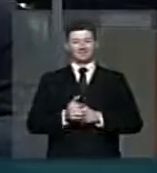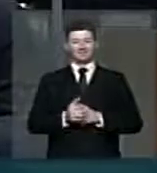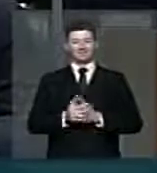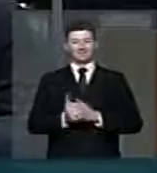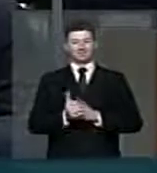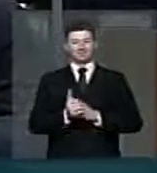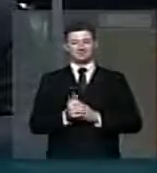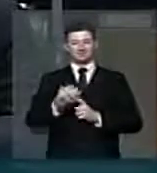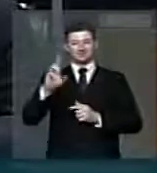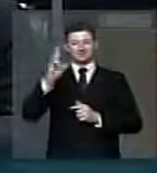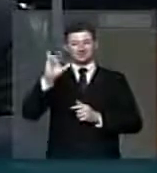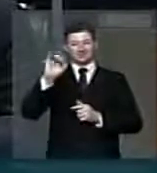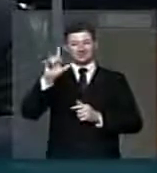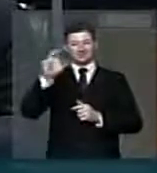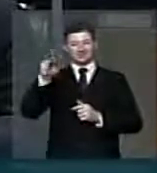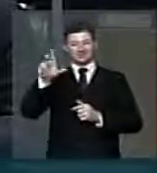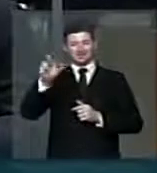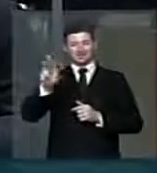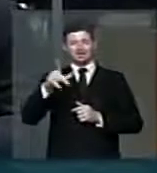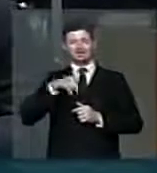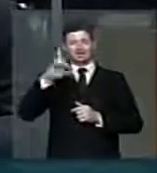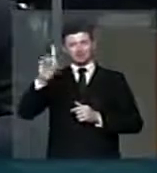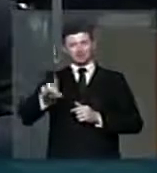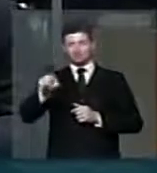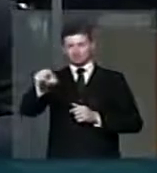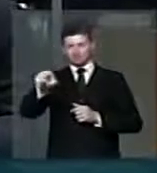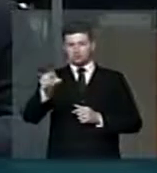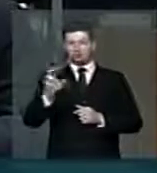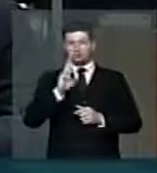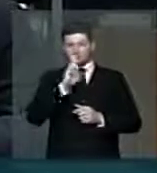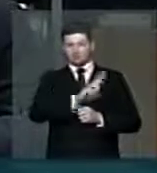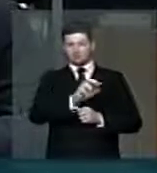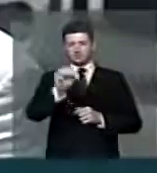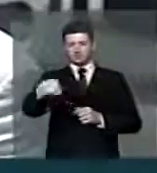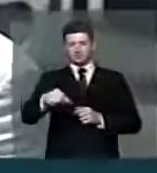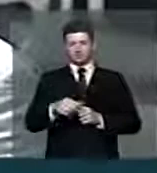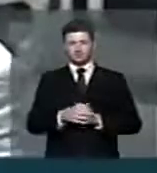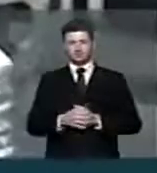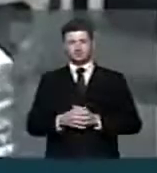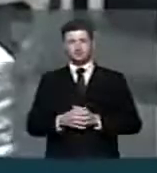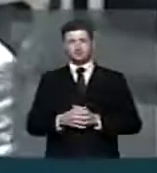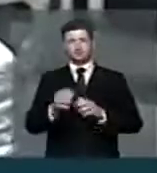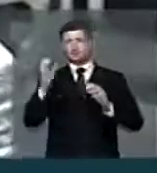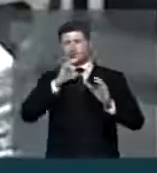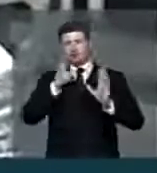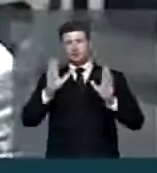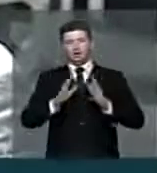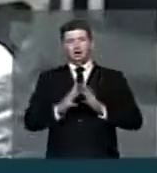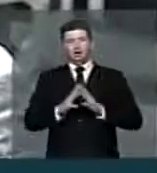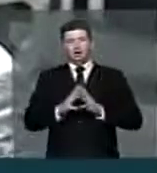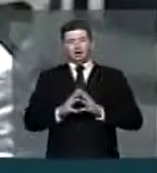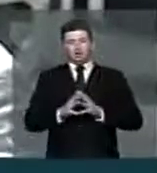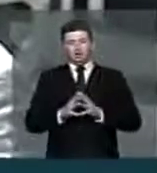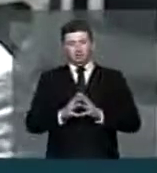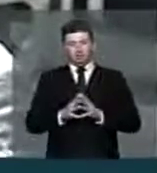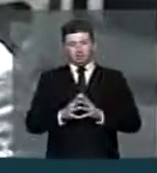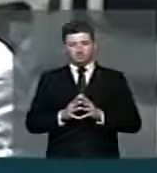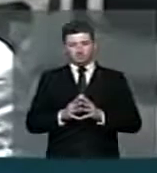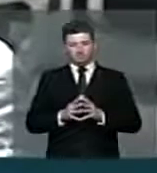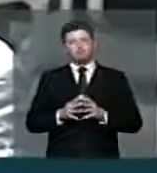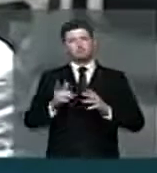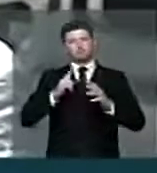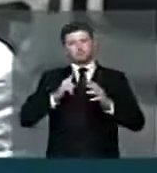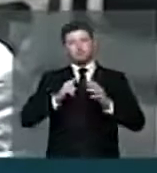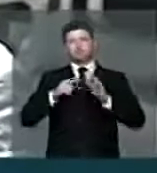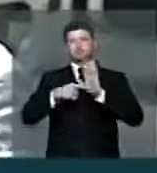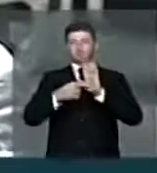Chico Alencar, Vossa Excelência tem direito ao direito à resposta. É, muito rapidamente. Há um noticiário